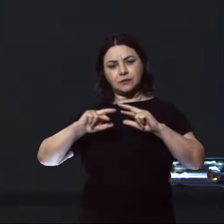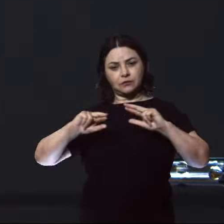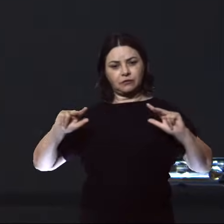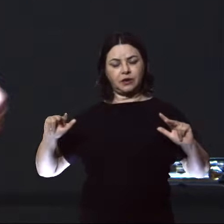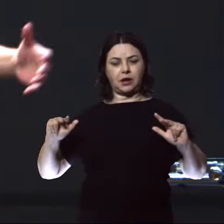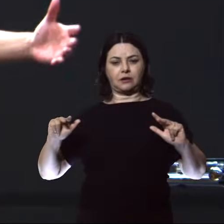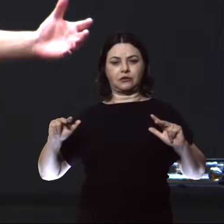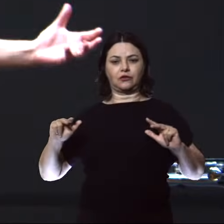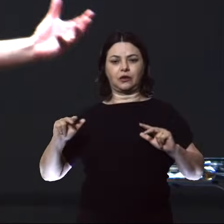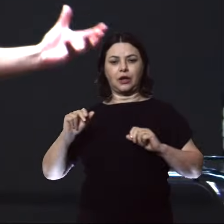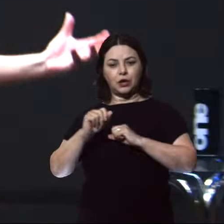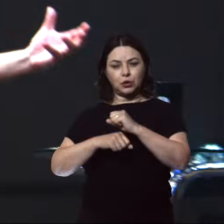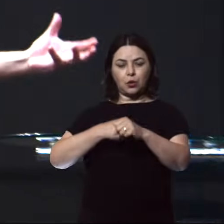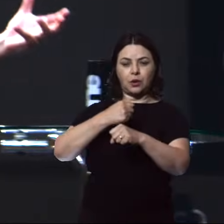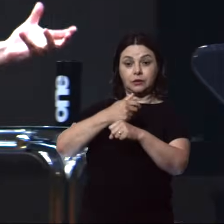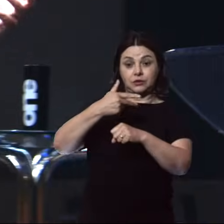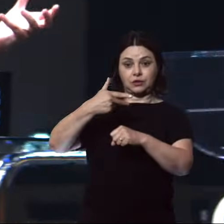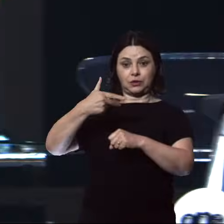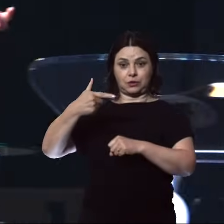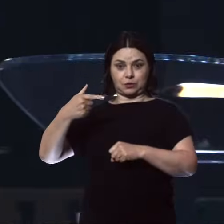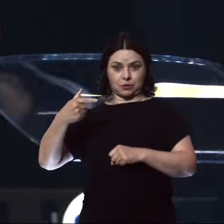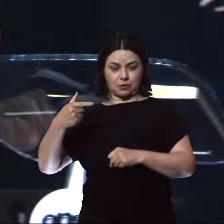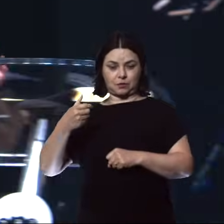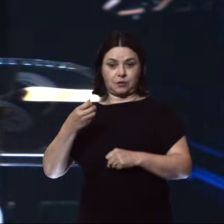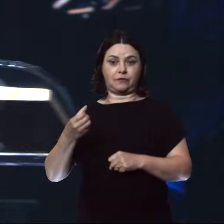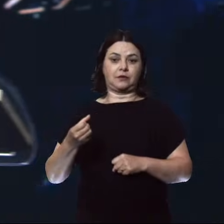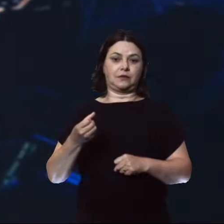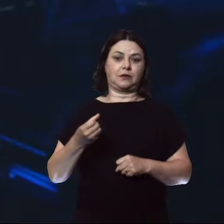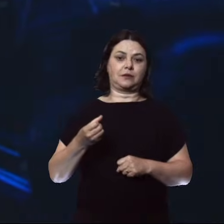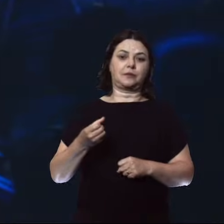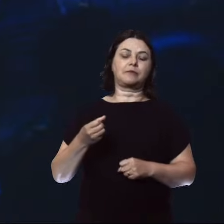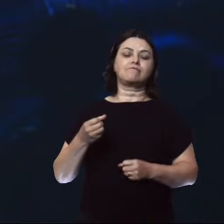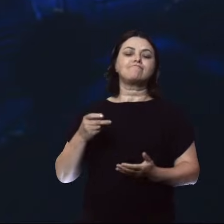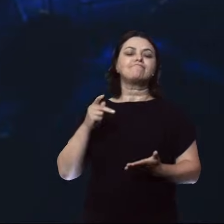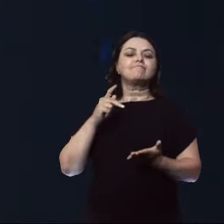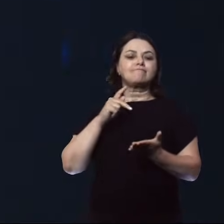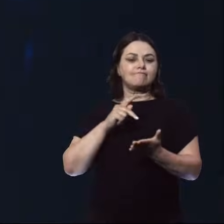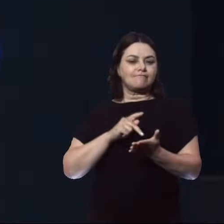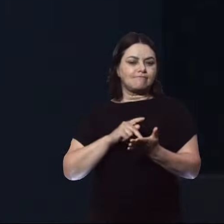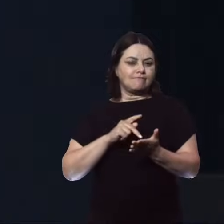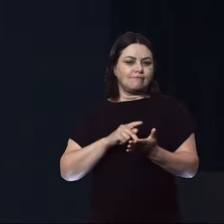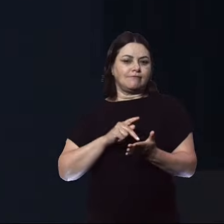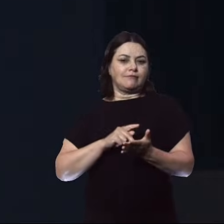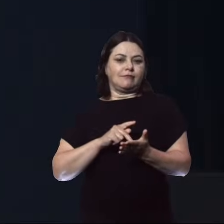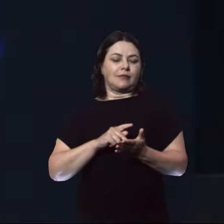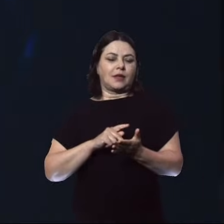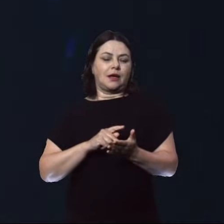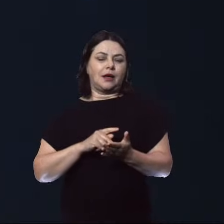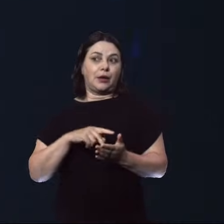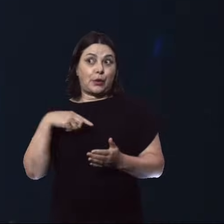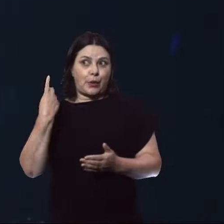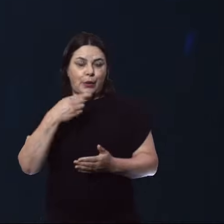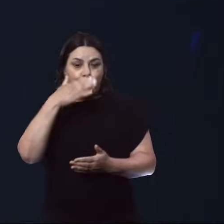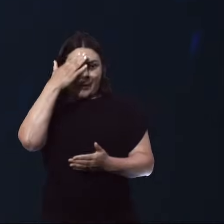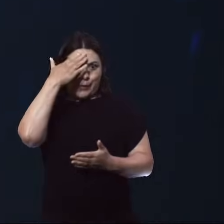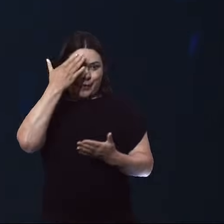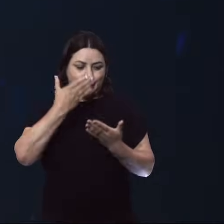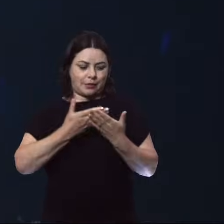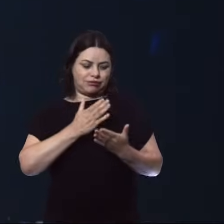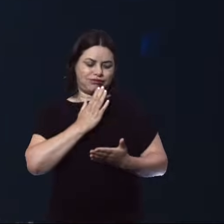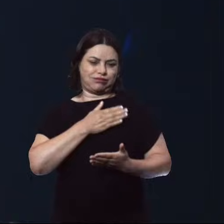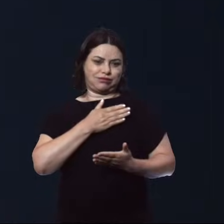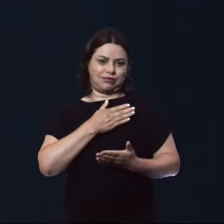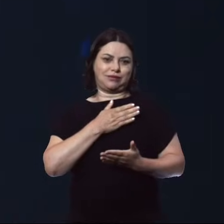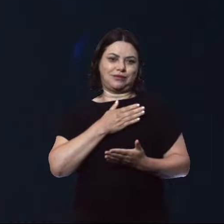diferente. Mas a Yumi trouxe uma verdade grande, que a gente acredita aqui com todos os nossos corações, que é: a gente